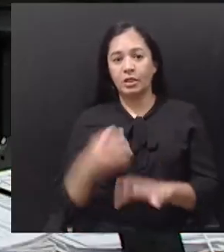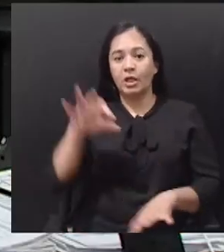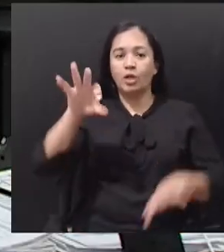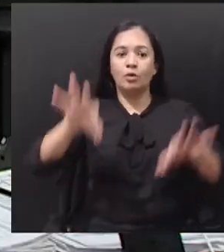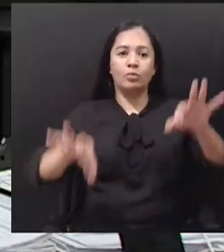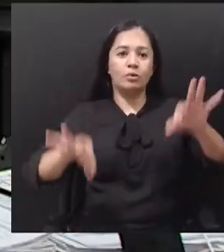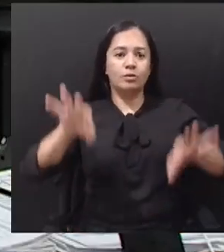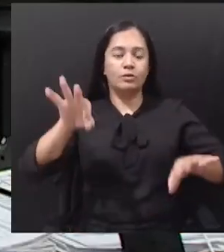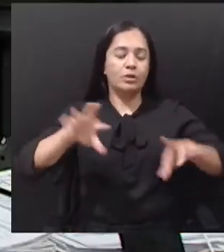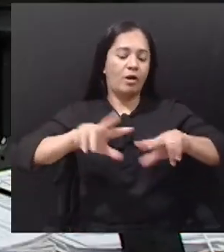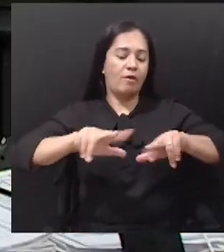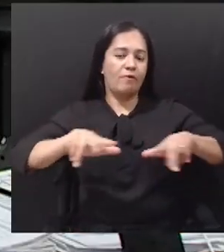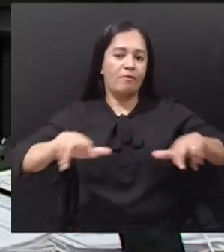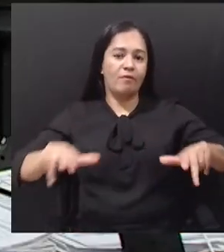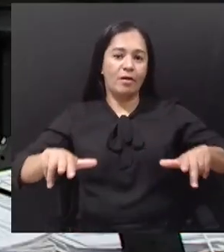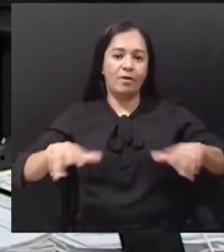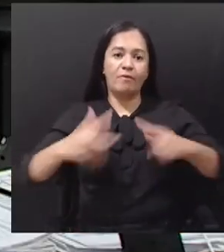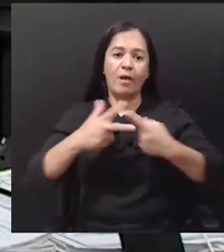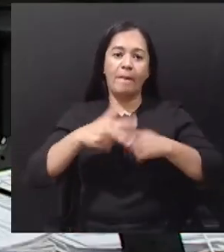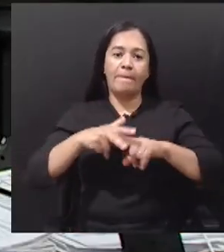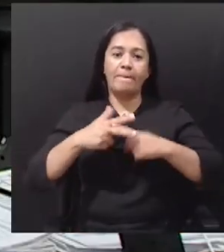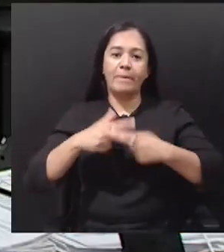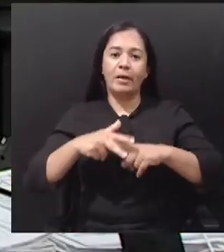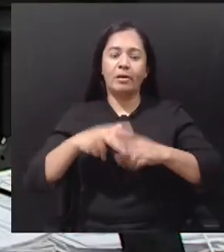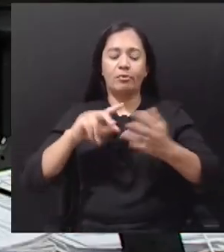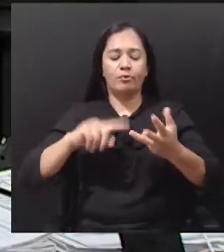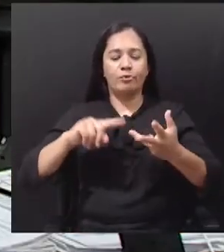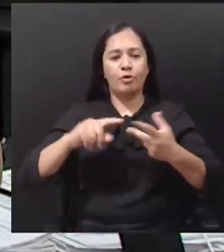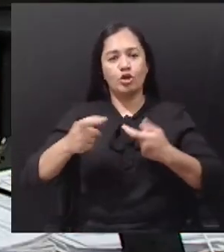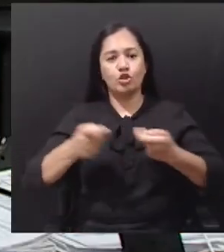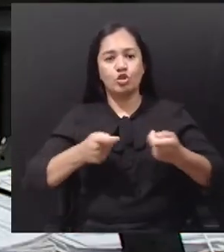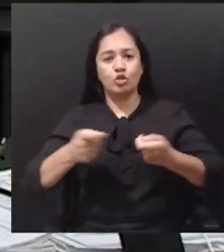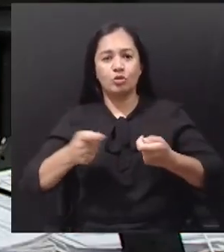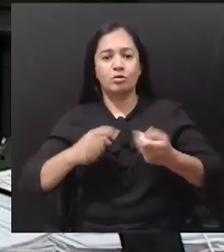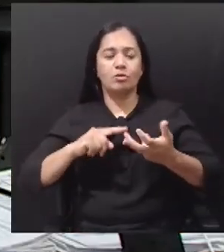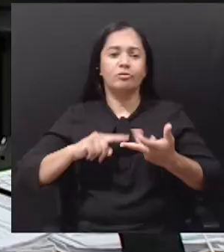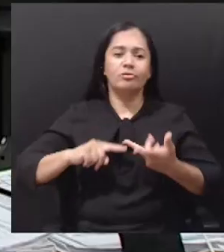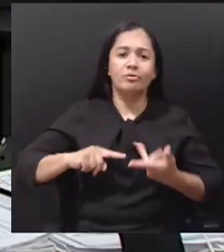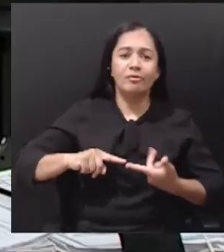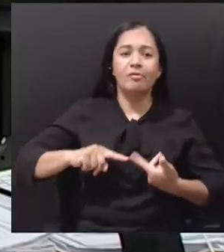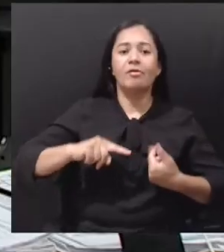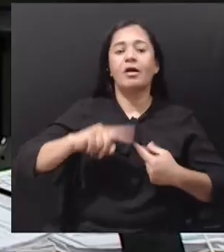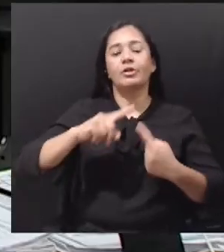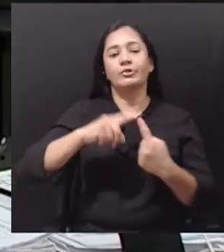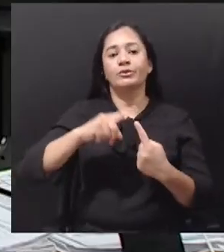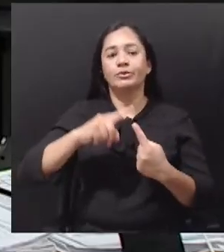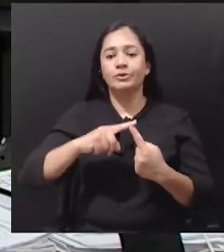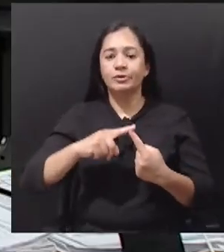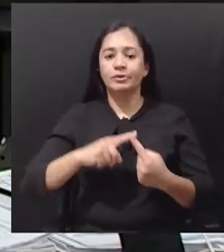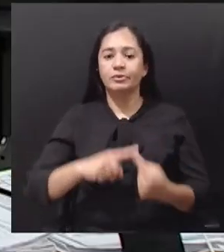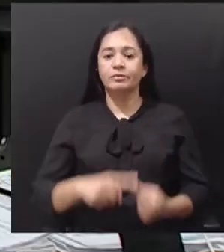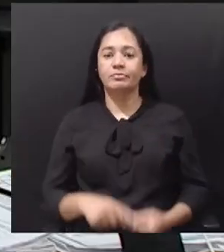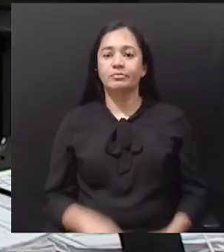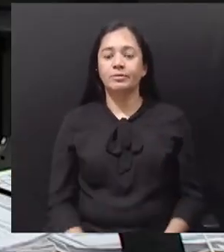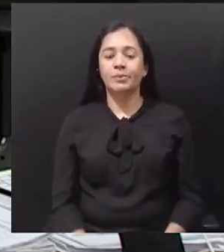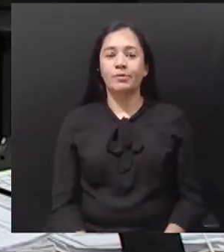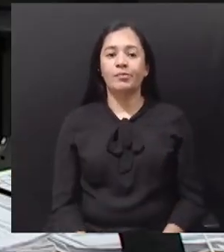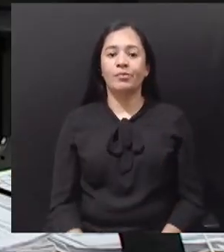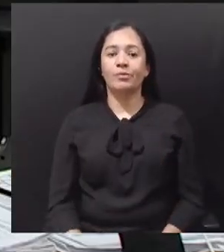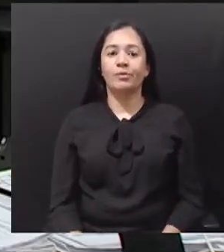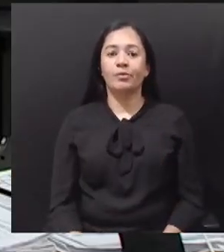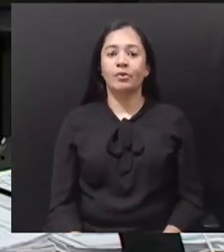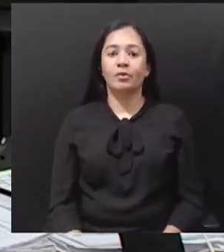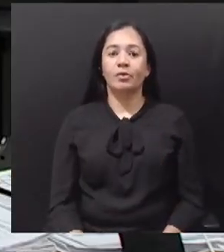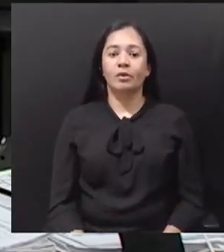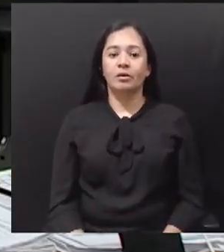oficinas, né? Mecânica, de eletrônica, de controle, de vácuo. E então,